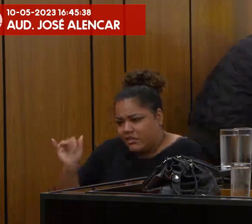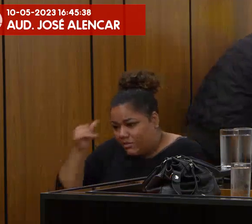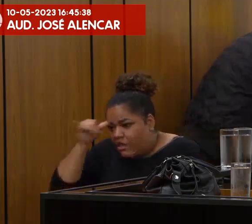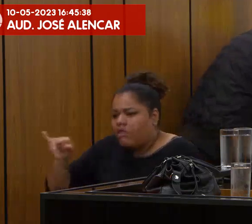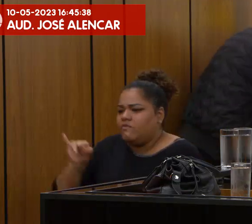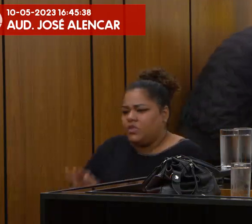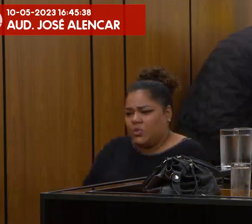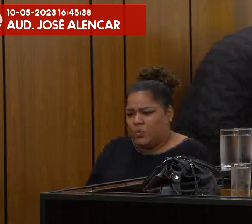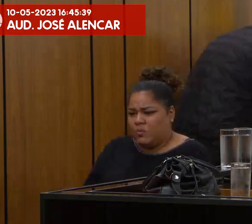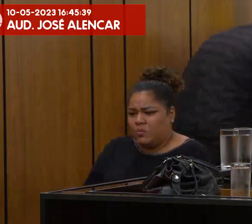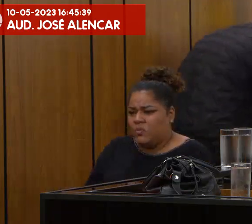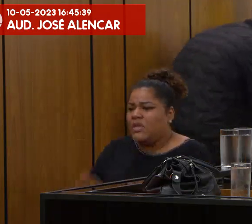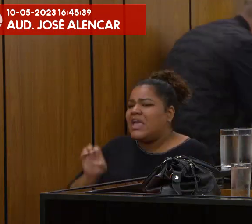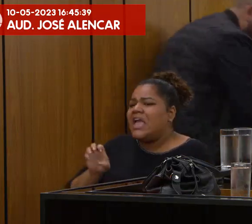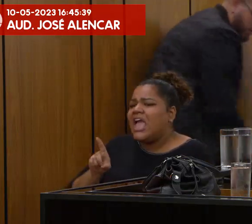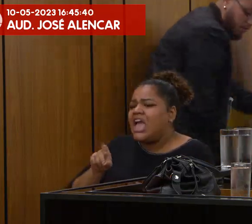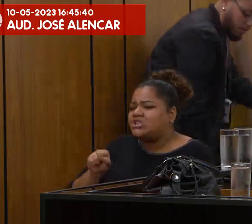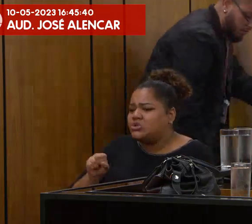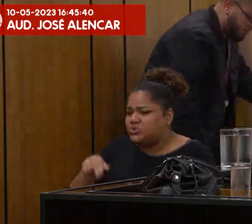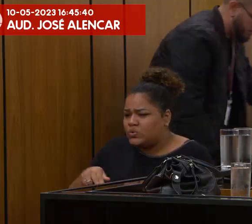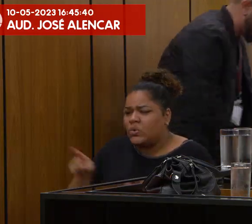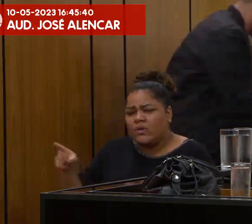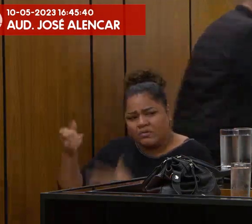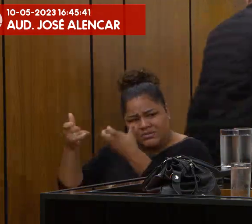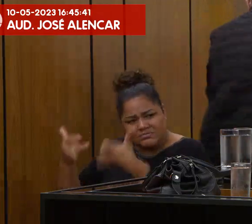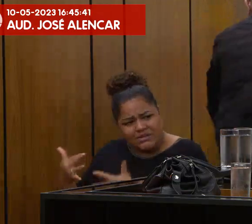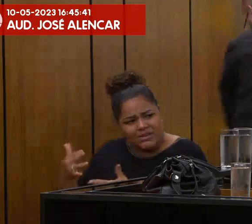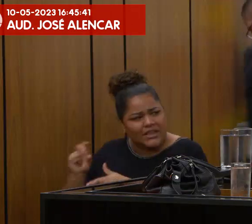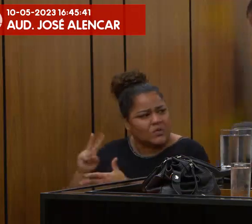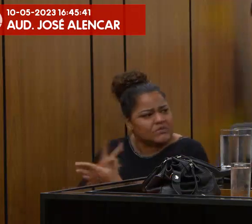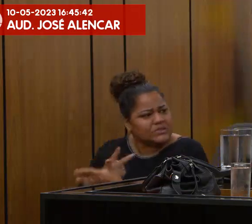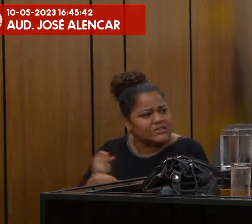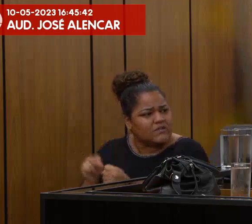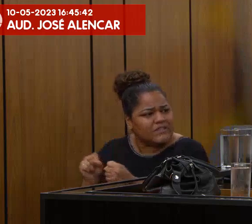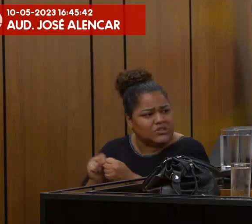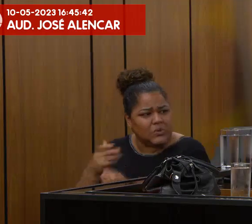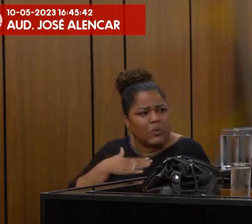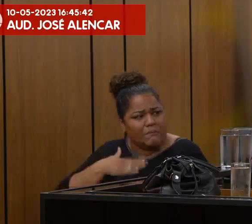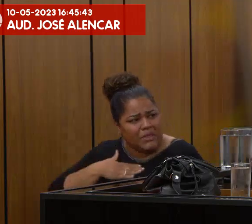eu expliquei a minha situação que eu estava passando que eu estava fazendo comigo